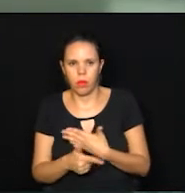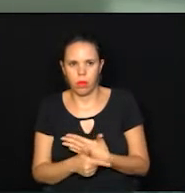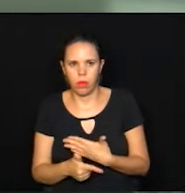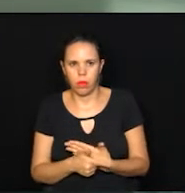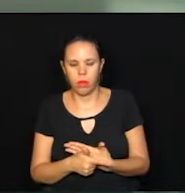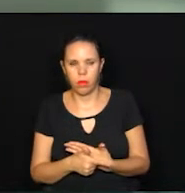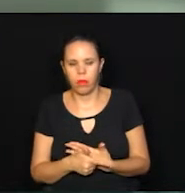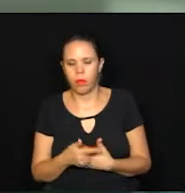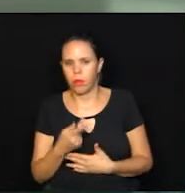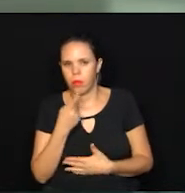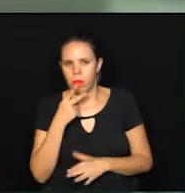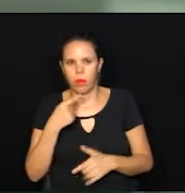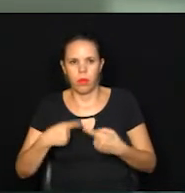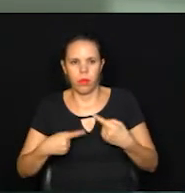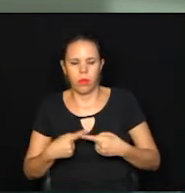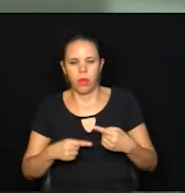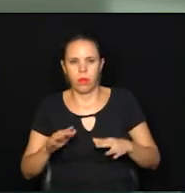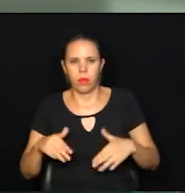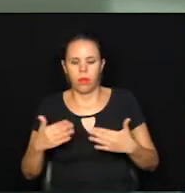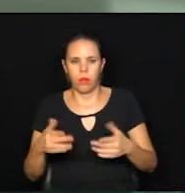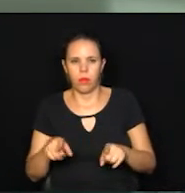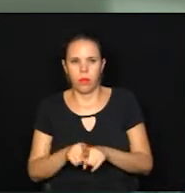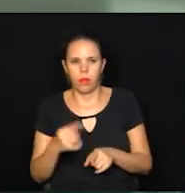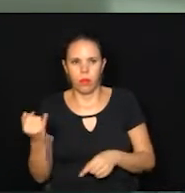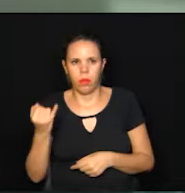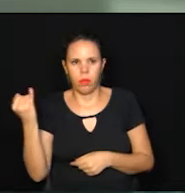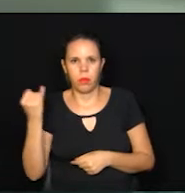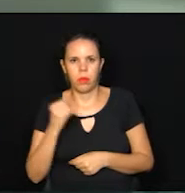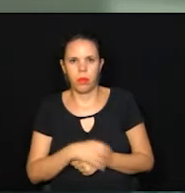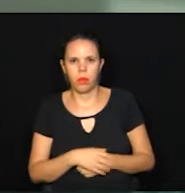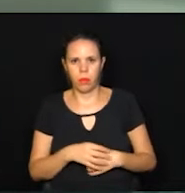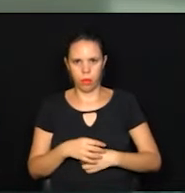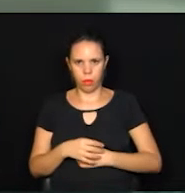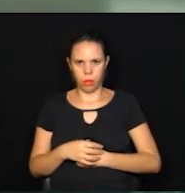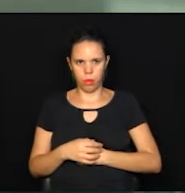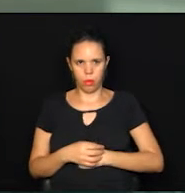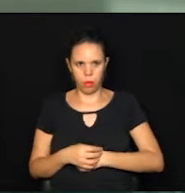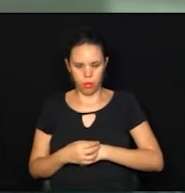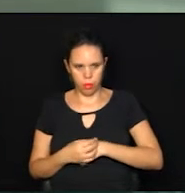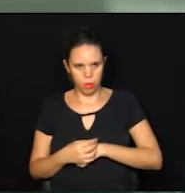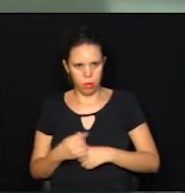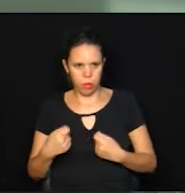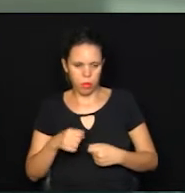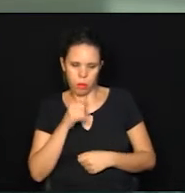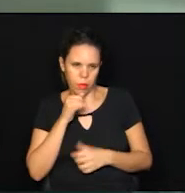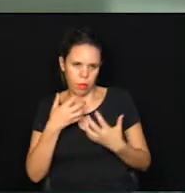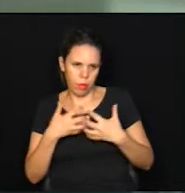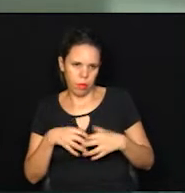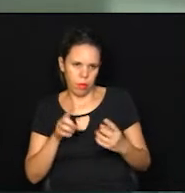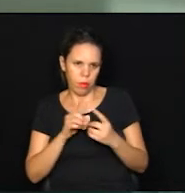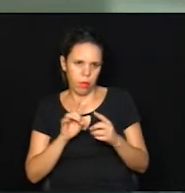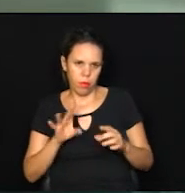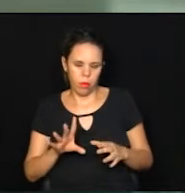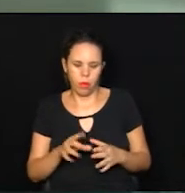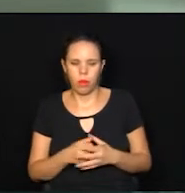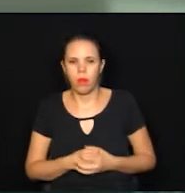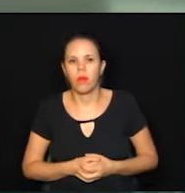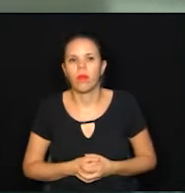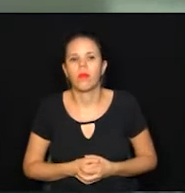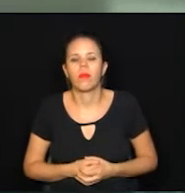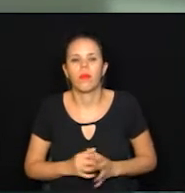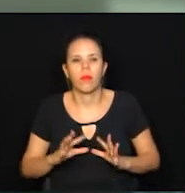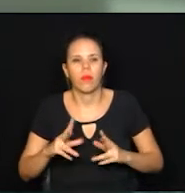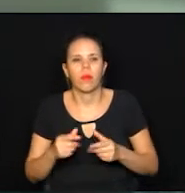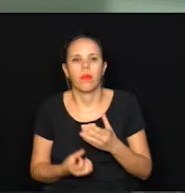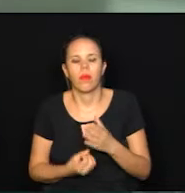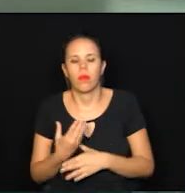política externa importantíssimo. Elas não precisam funcionar à margem de tudo isso